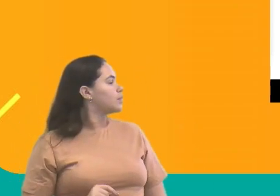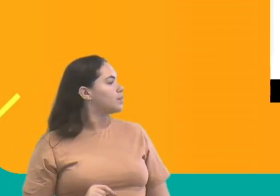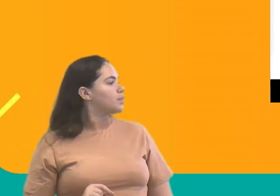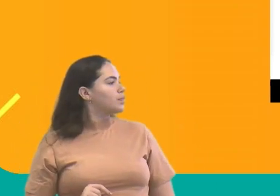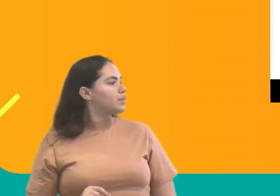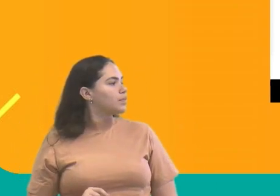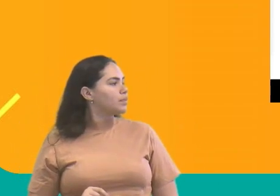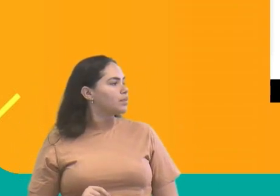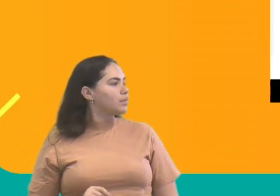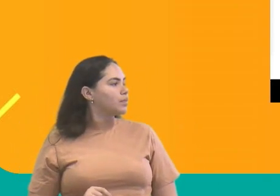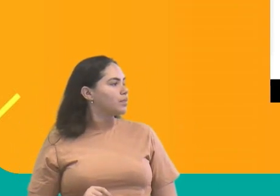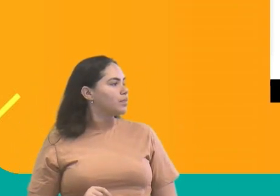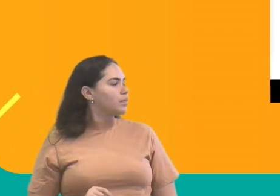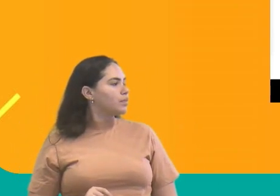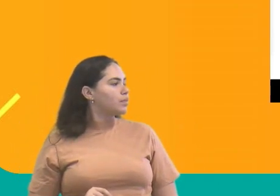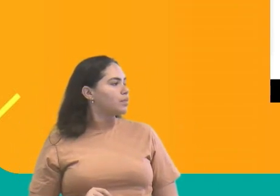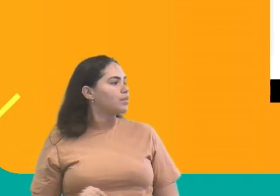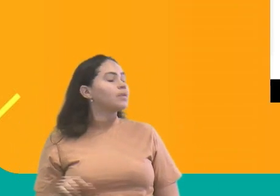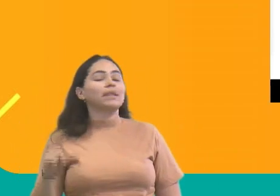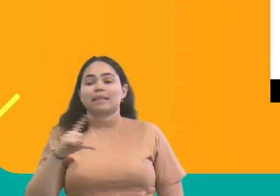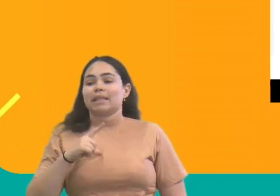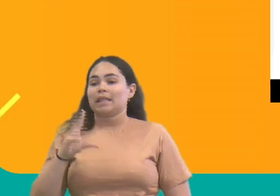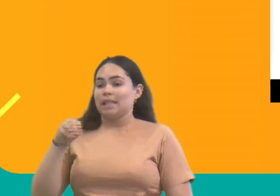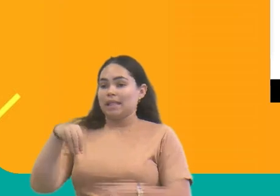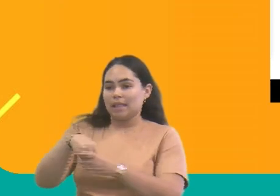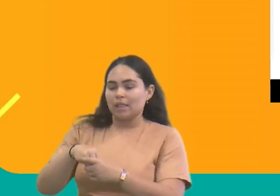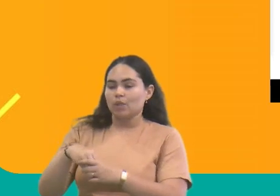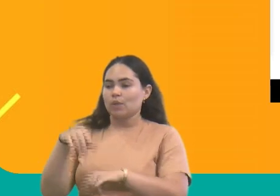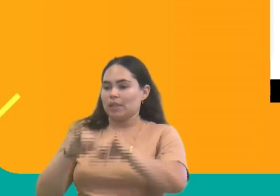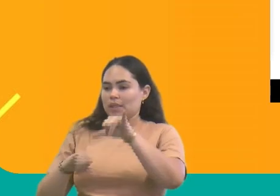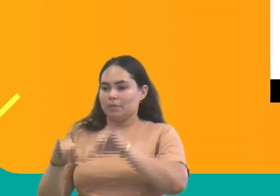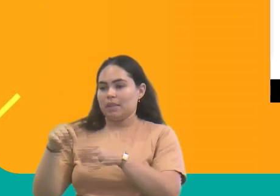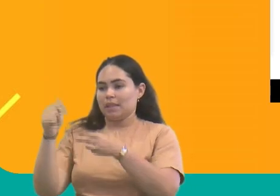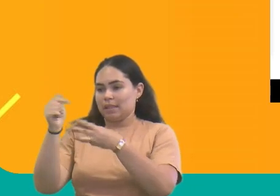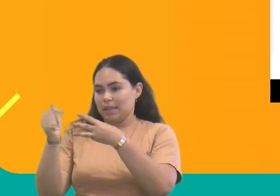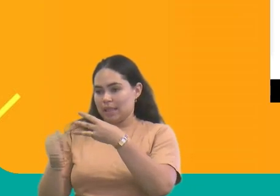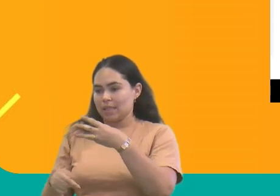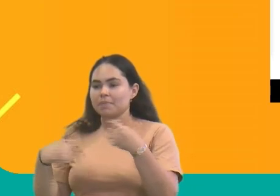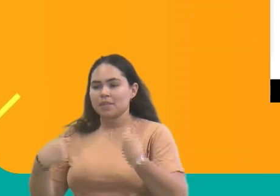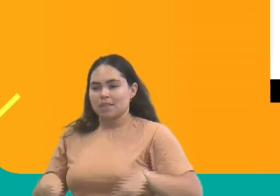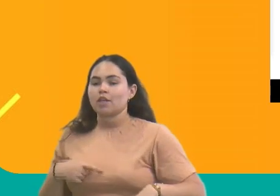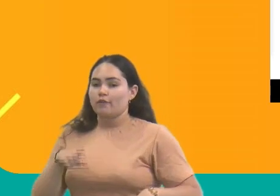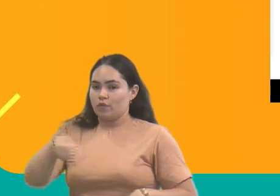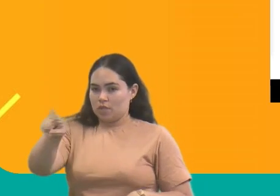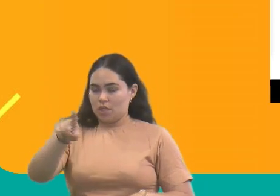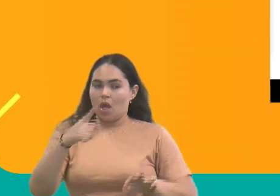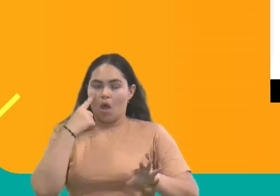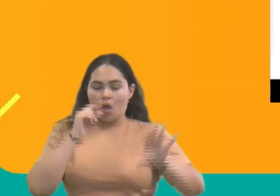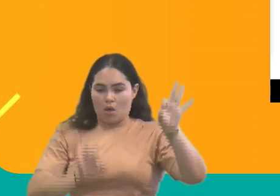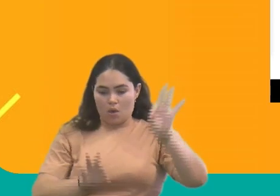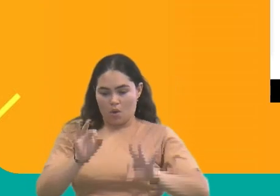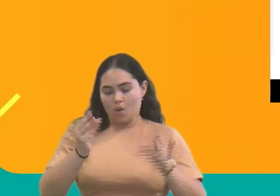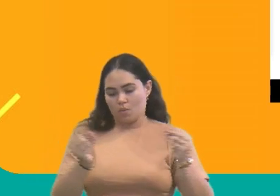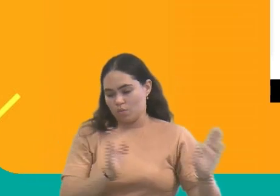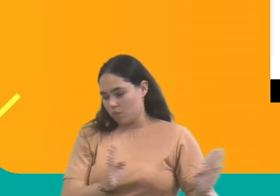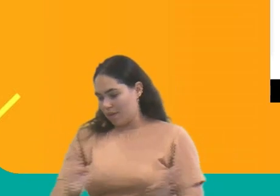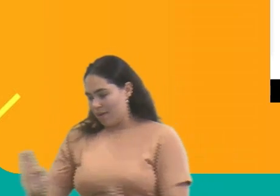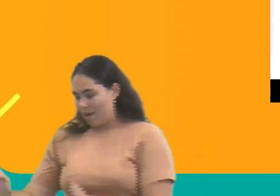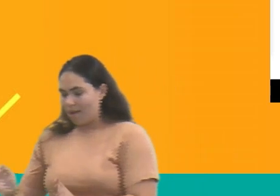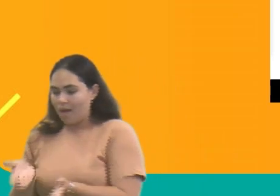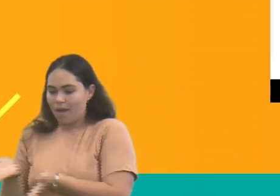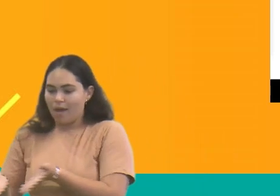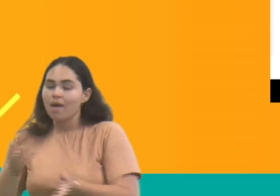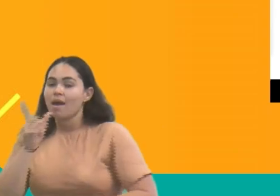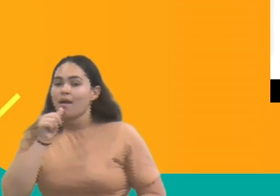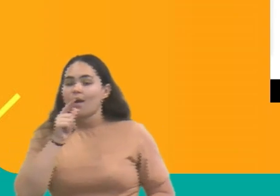Gente, existe dentro da química 3 condições que eu preciso que você se organize para a estação de tratamento, certo?